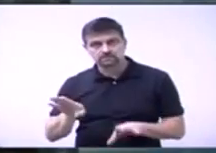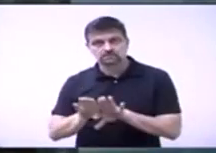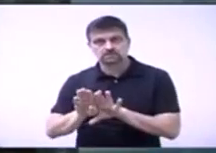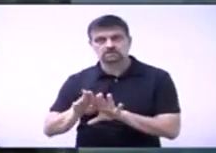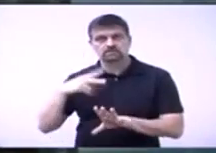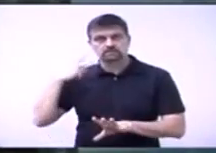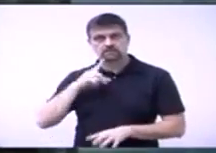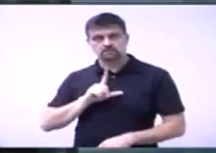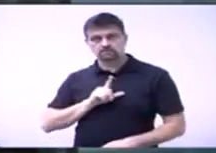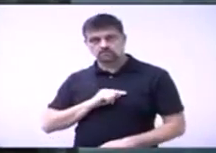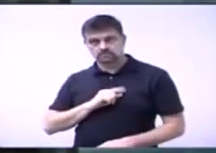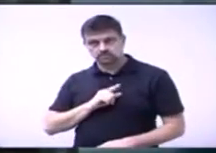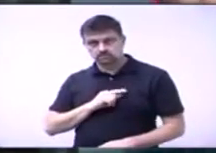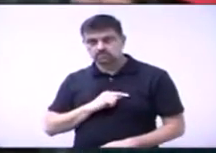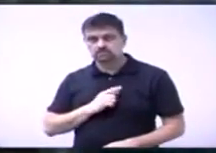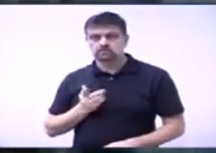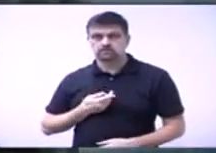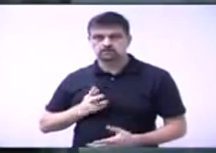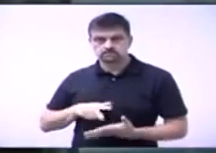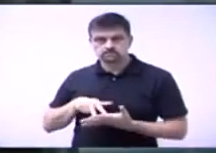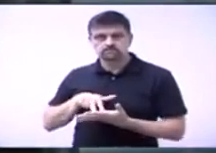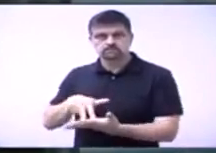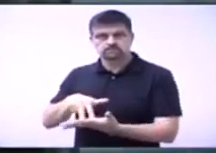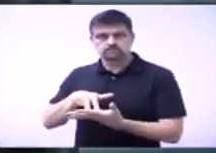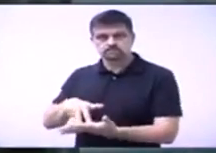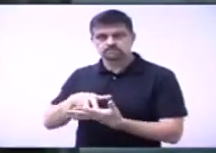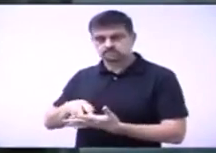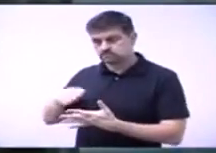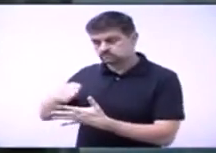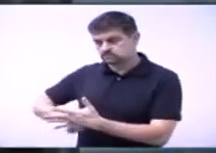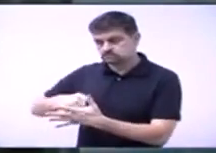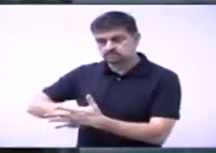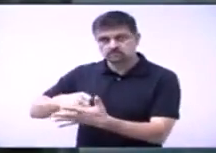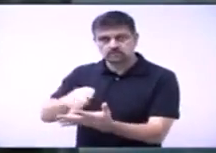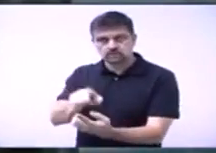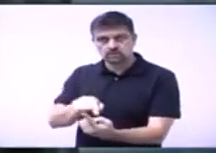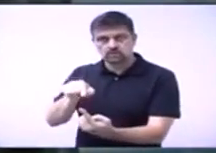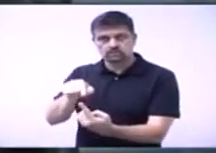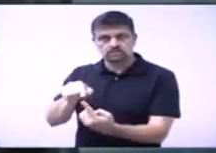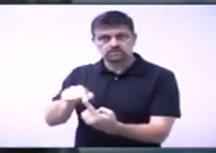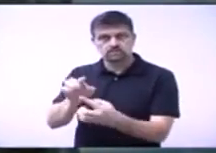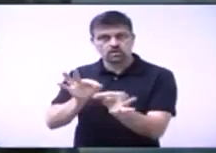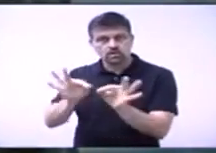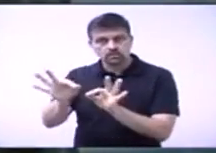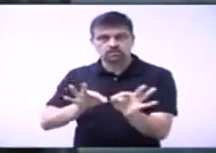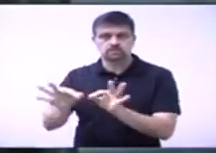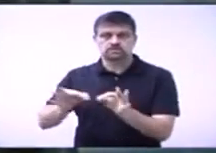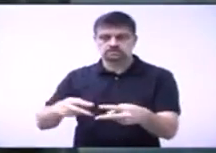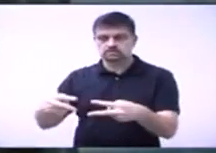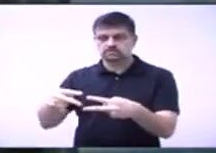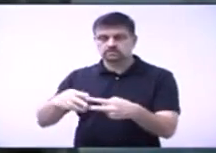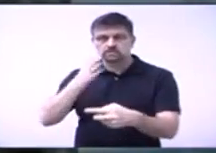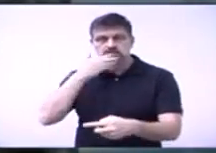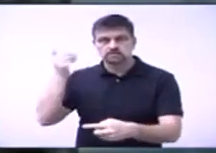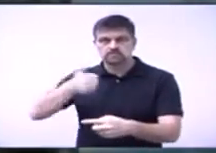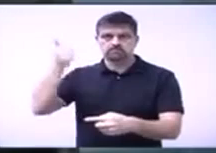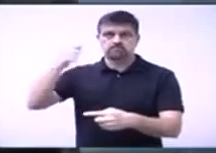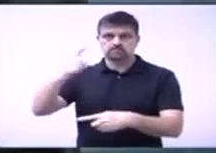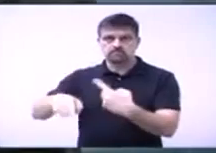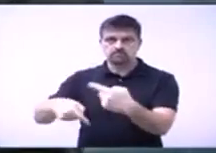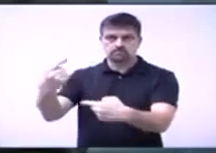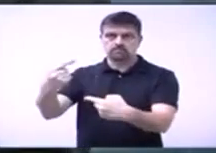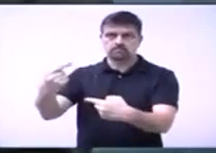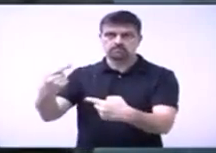Custódio, e continuo firme na luta para contribuir para um projeto de cidade melhor. Obrigado.